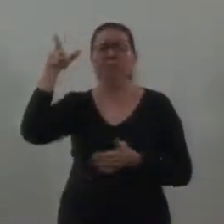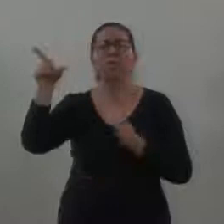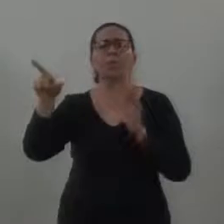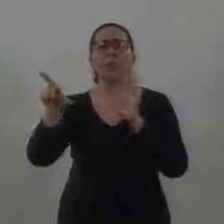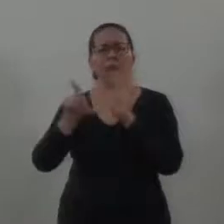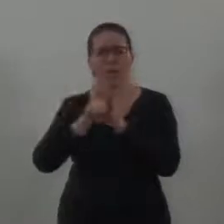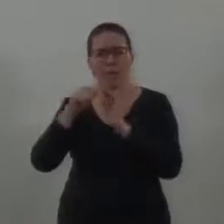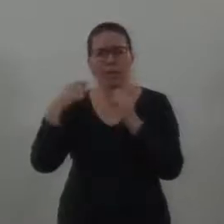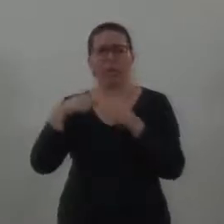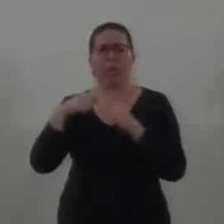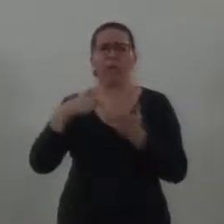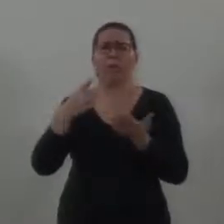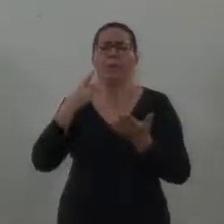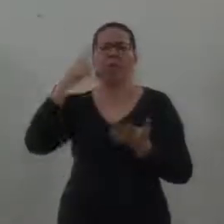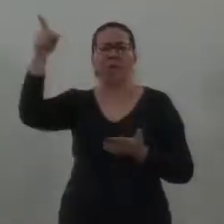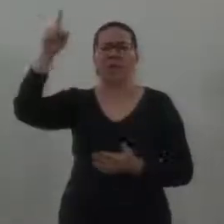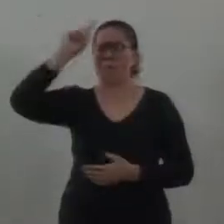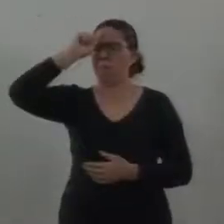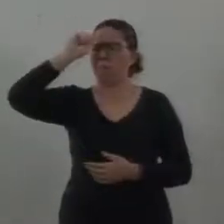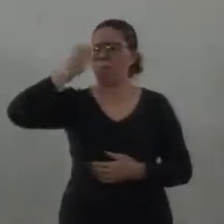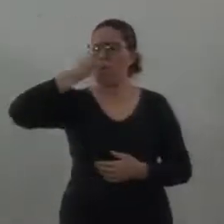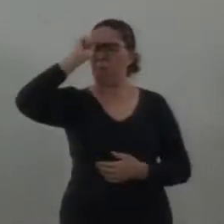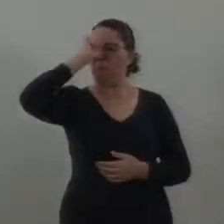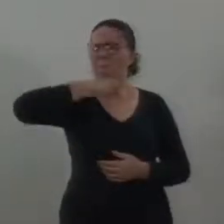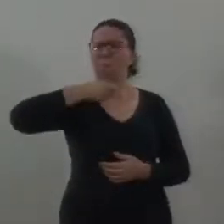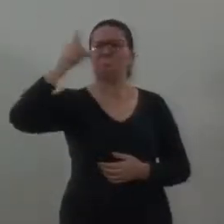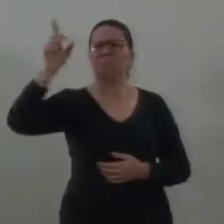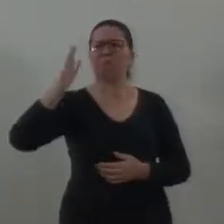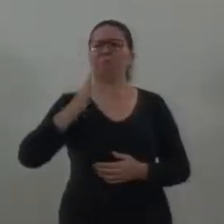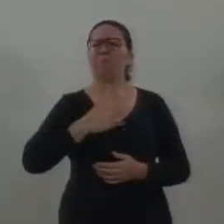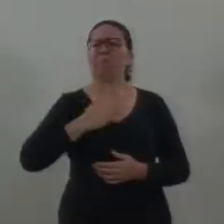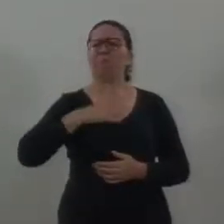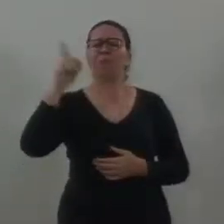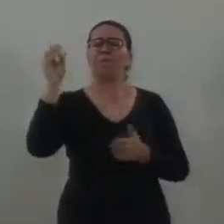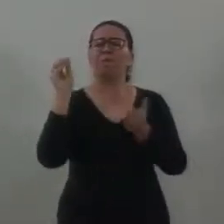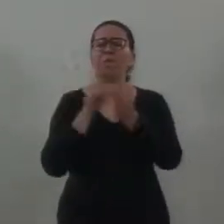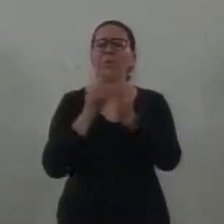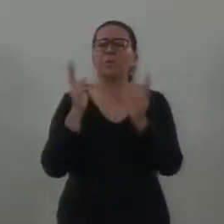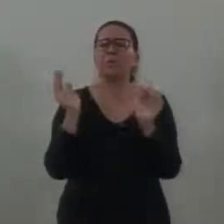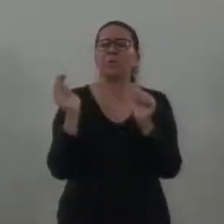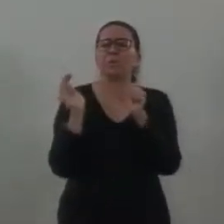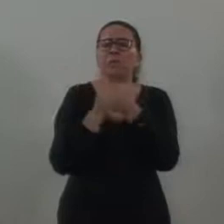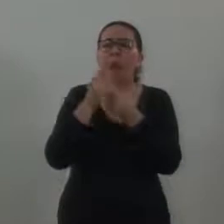gente vê, né, o grau de autoritarismo do governo, de falta de transparência ao não